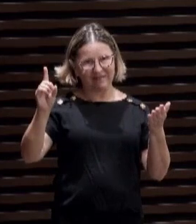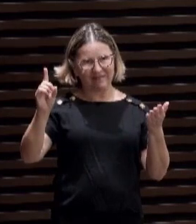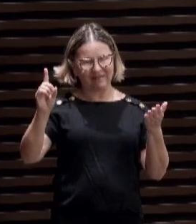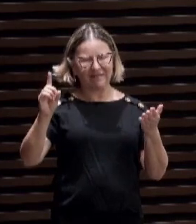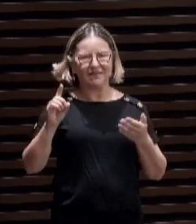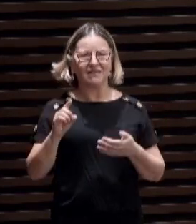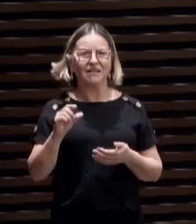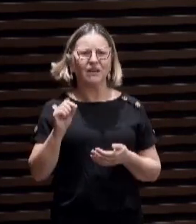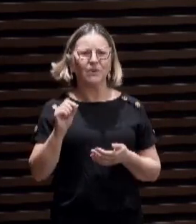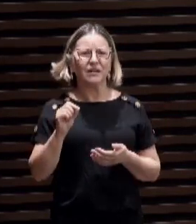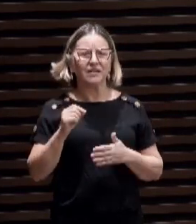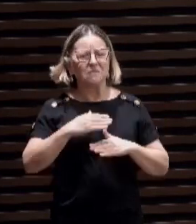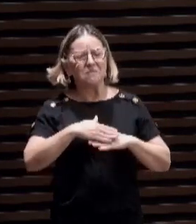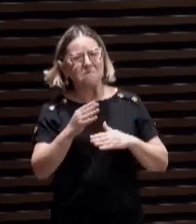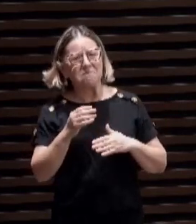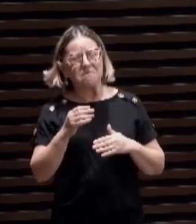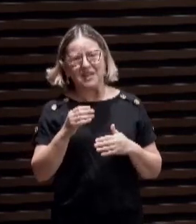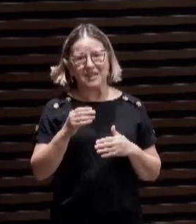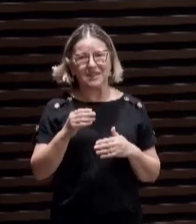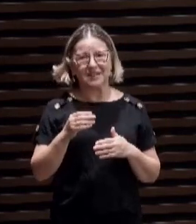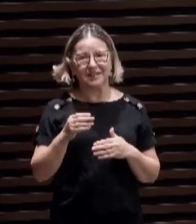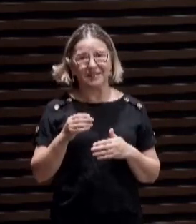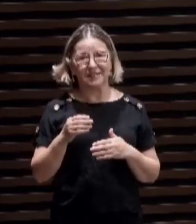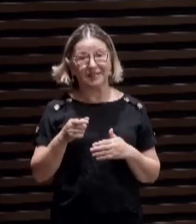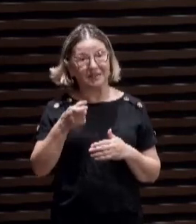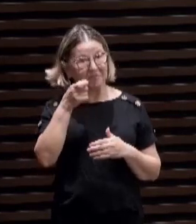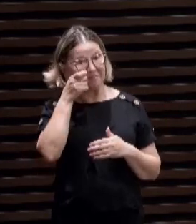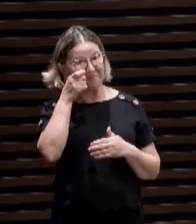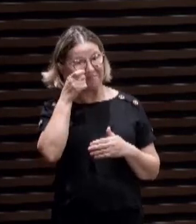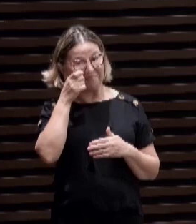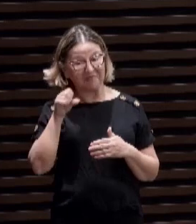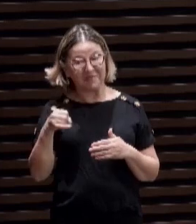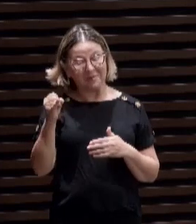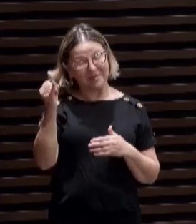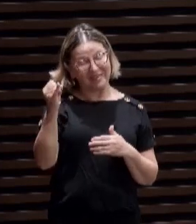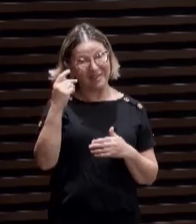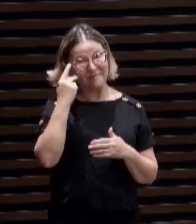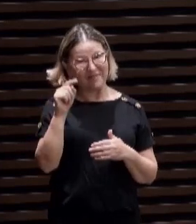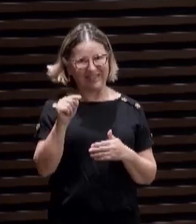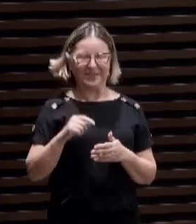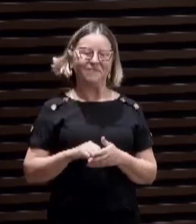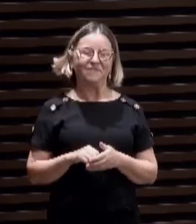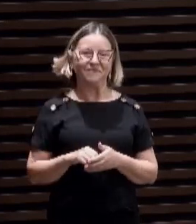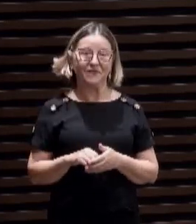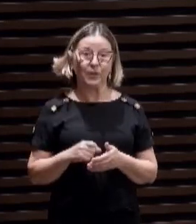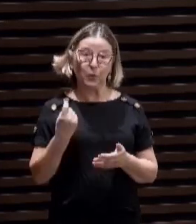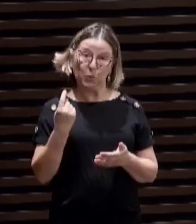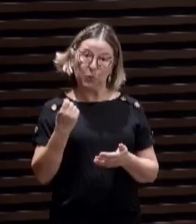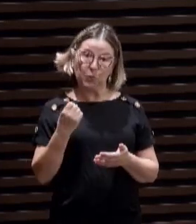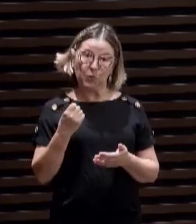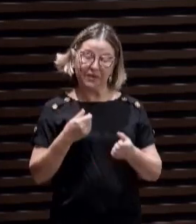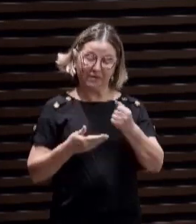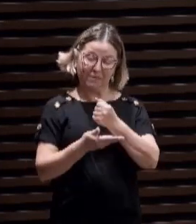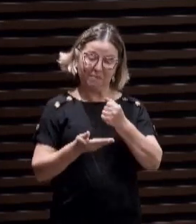olhos? O único fundamento lançado por Paulo, que é Cristo, os materiais